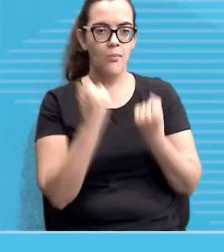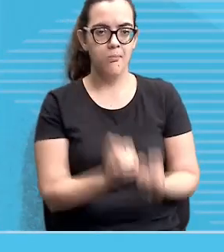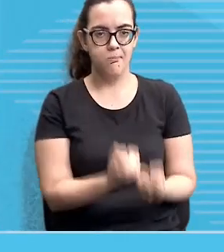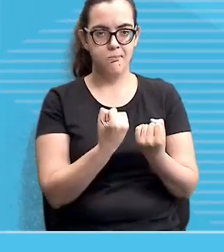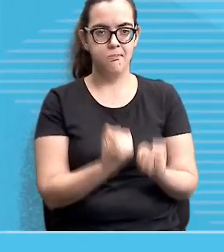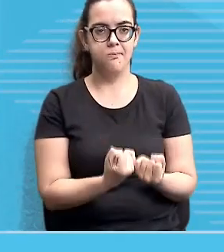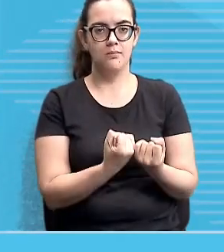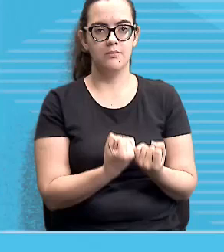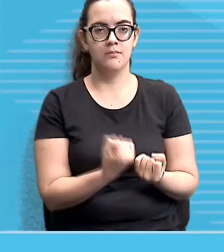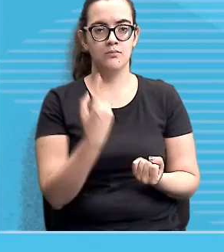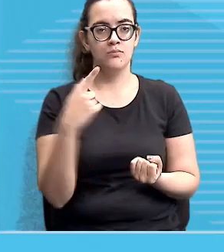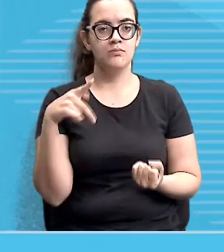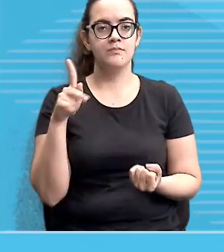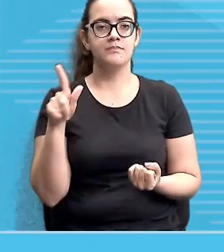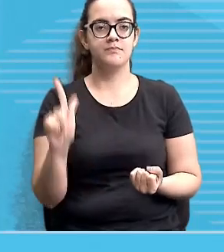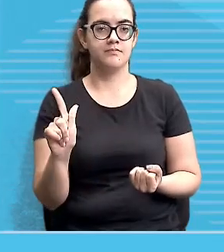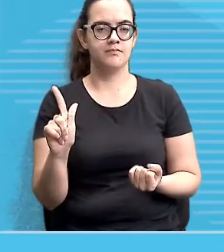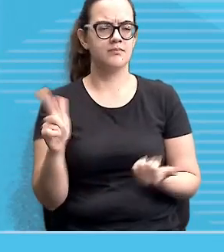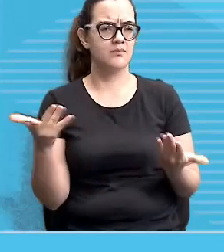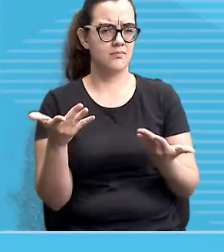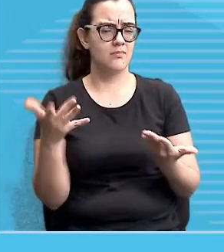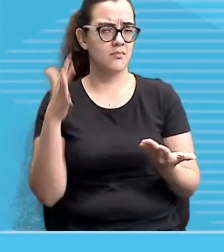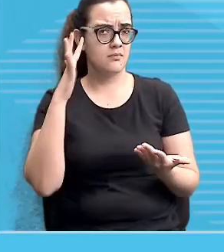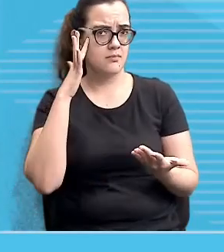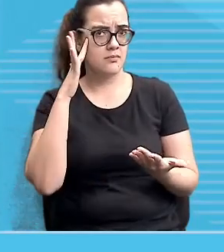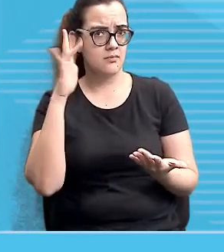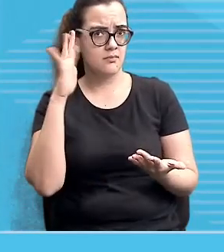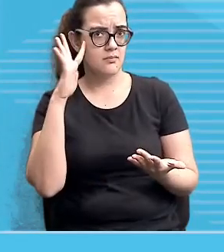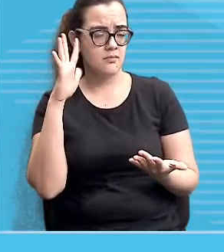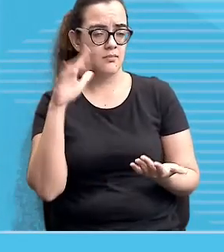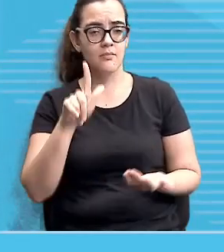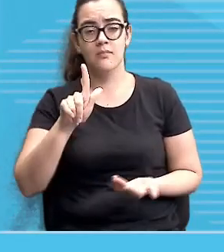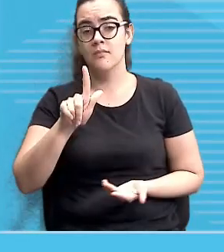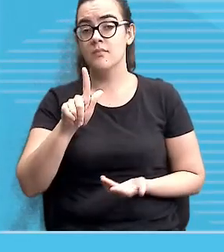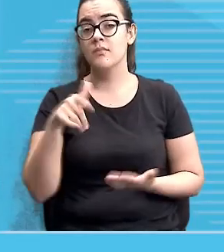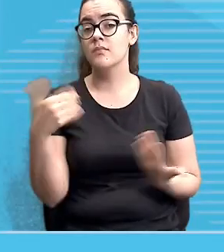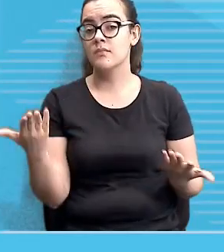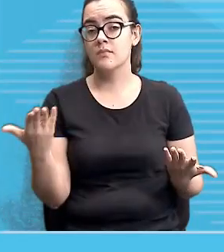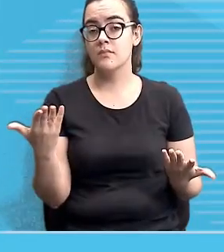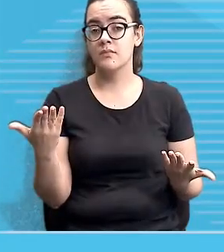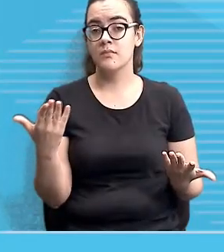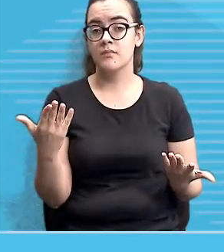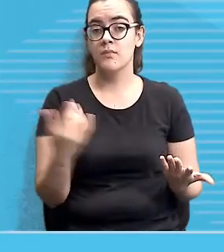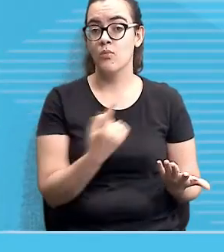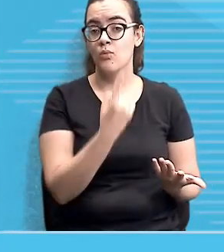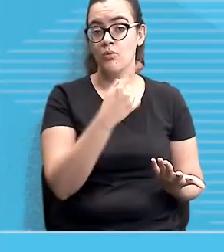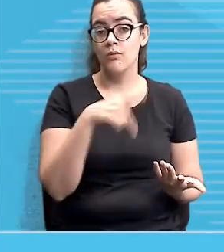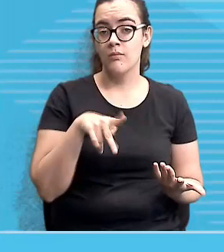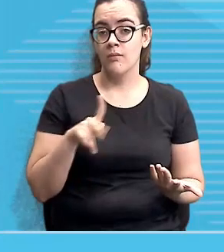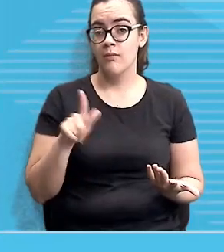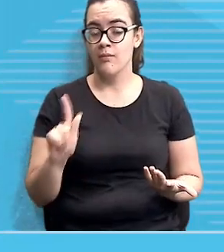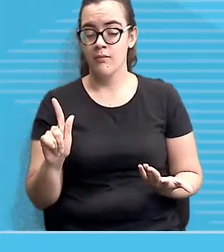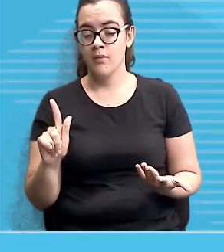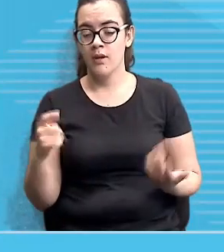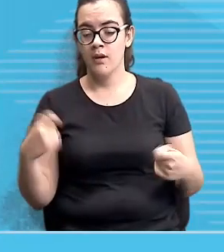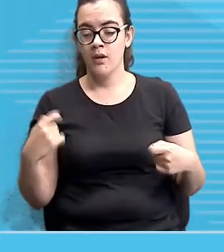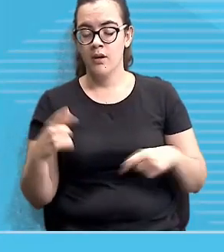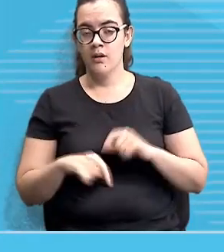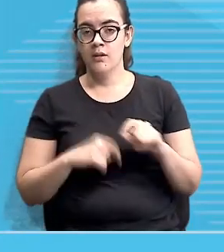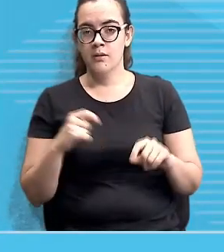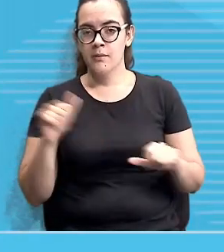e quantos graus eu tenho aqui a mil e